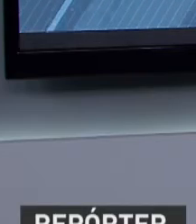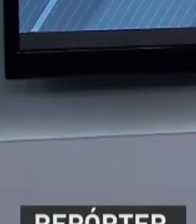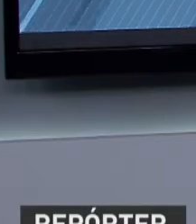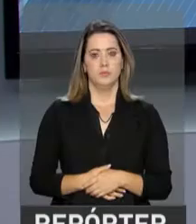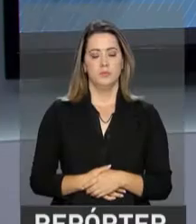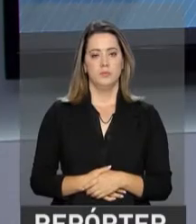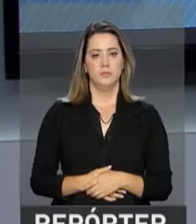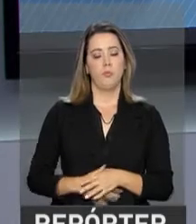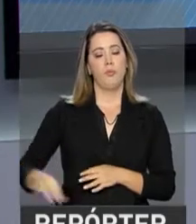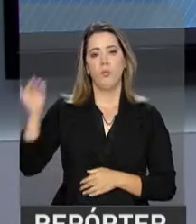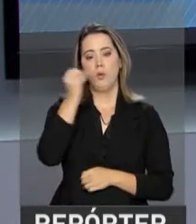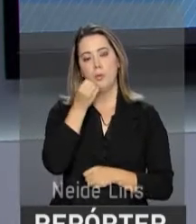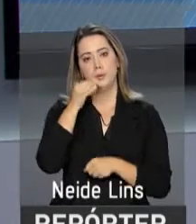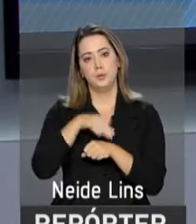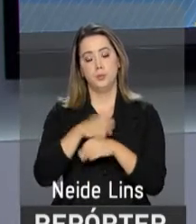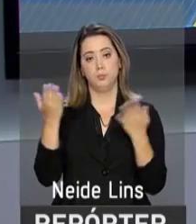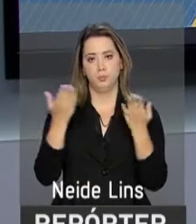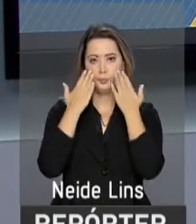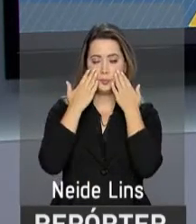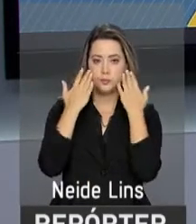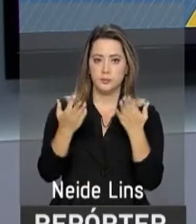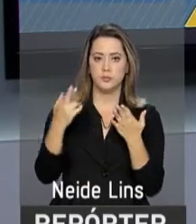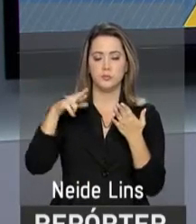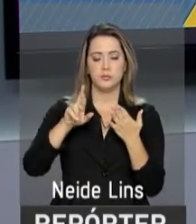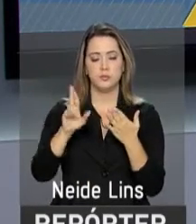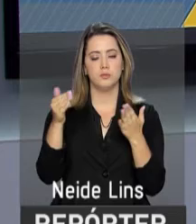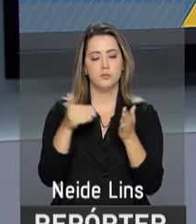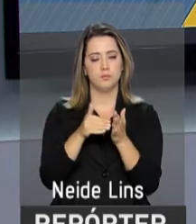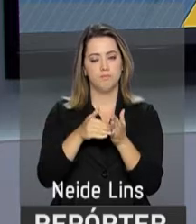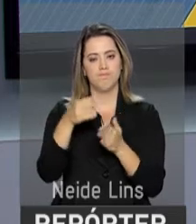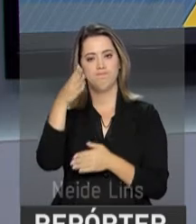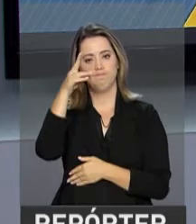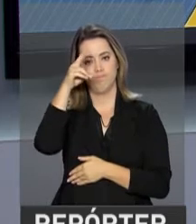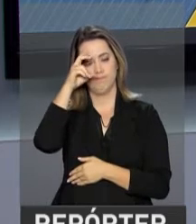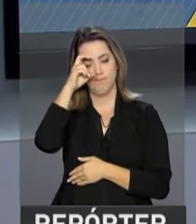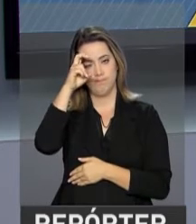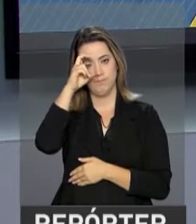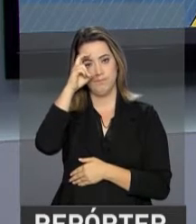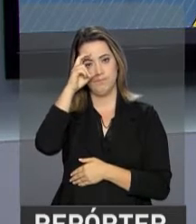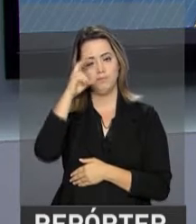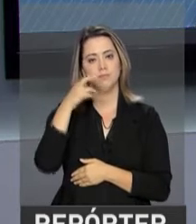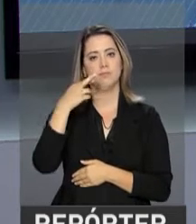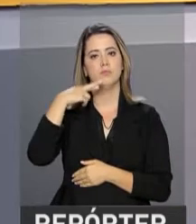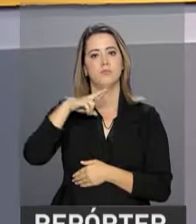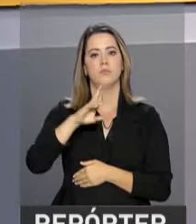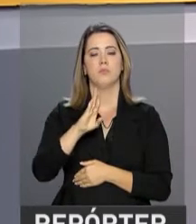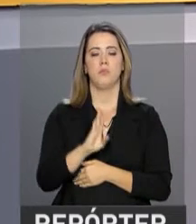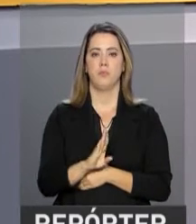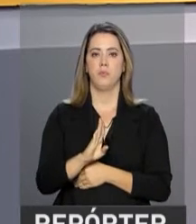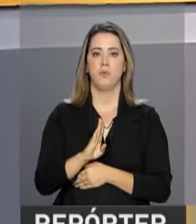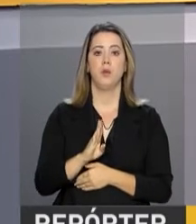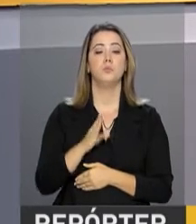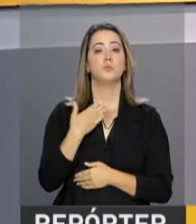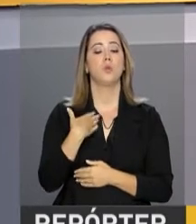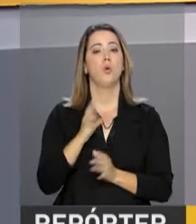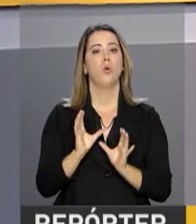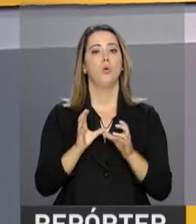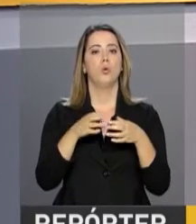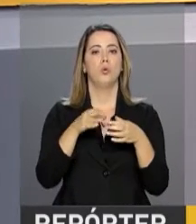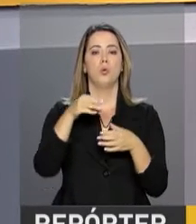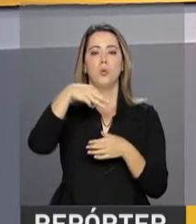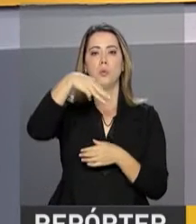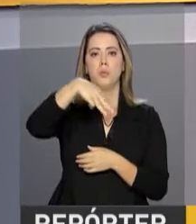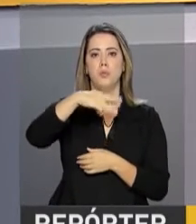olá boa noite começa agora a última edição desta quinta-feira do repórter nbr o consulado geral do brasil